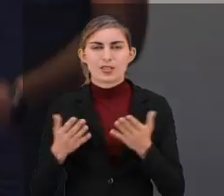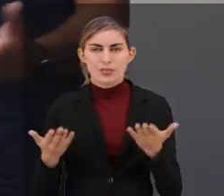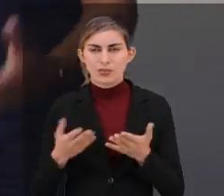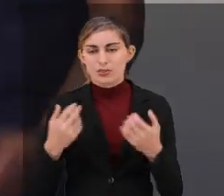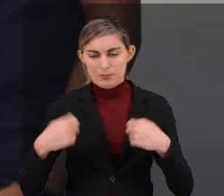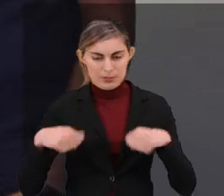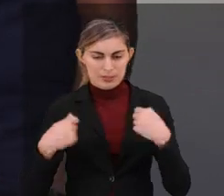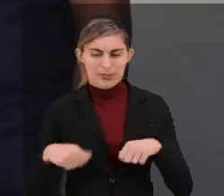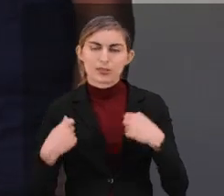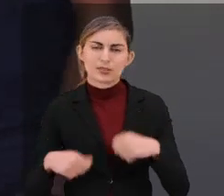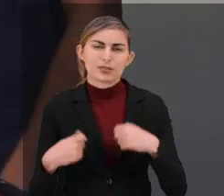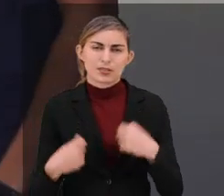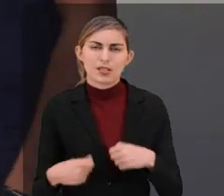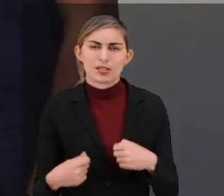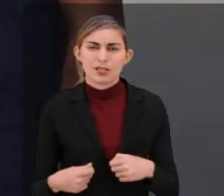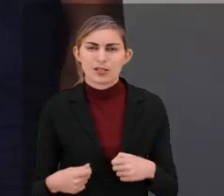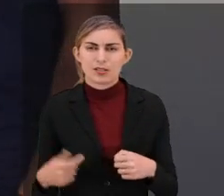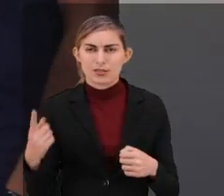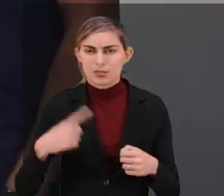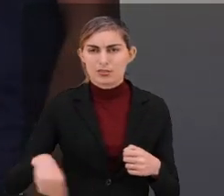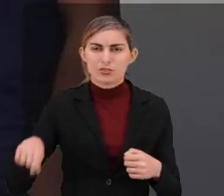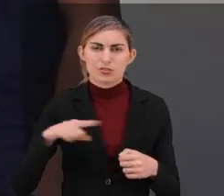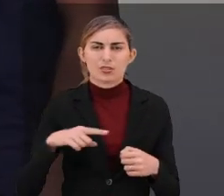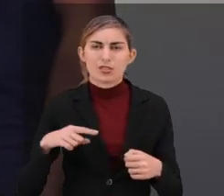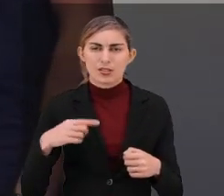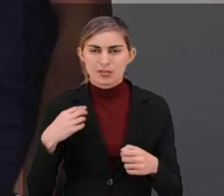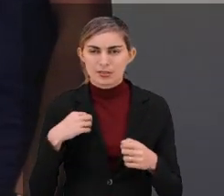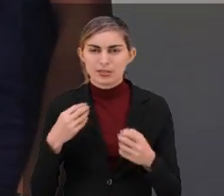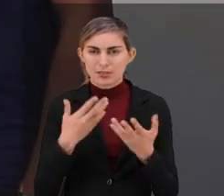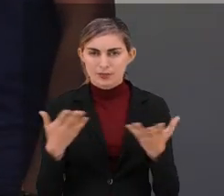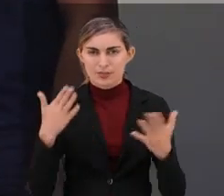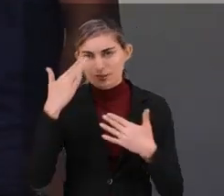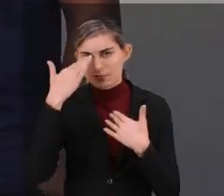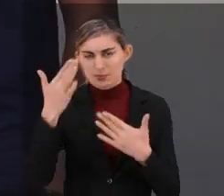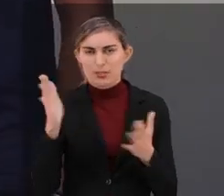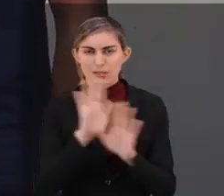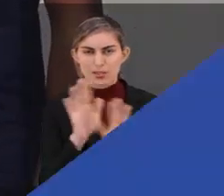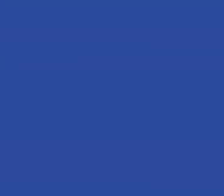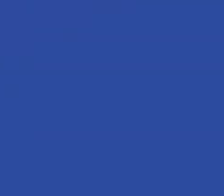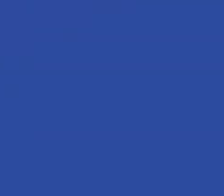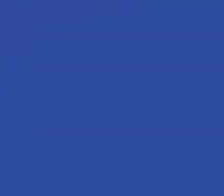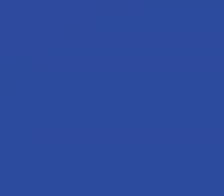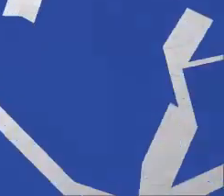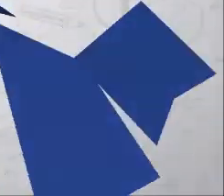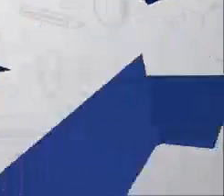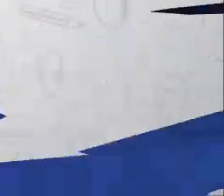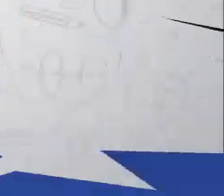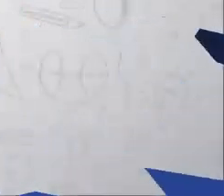E quando precisarem, a gente está aqui para atender vocês. Obrigado. Agradeço.